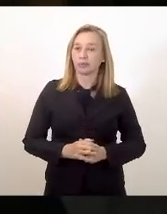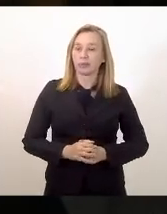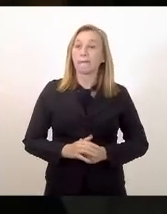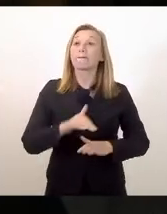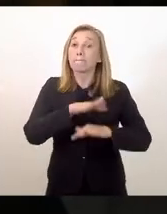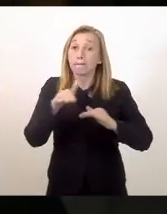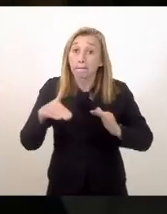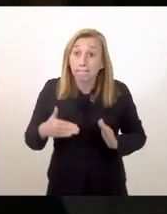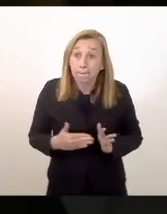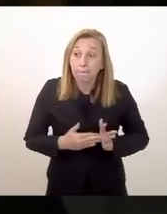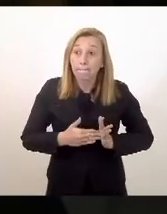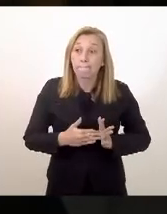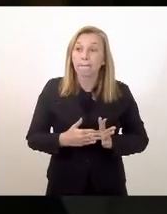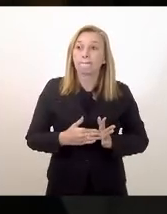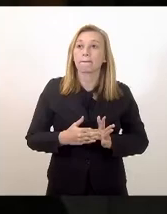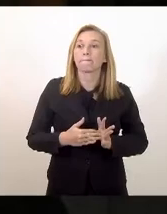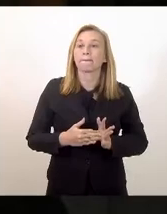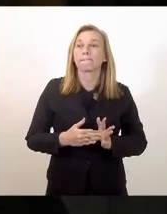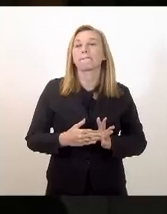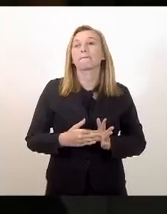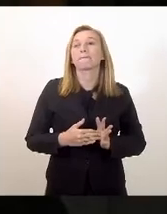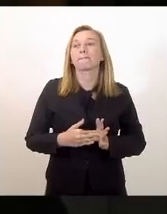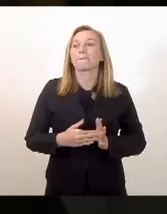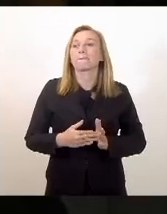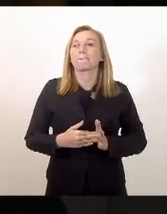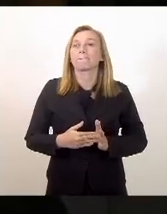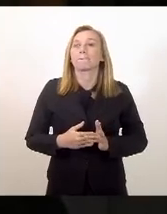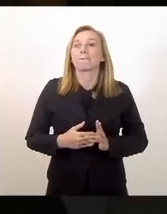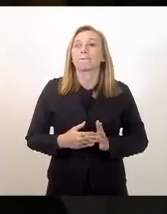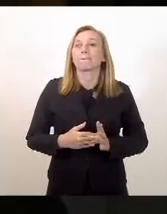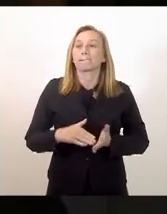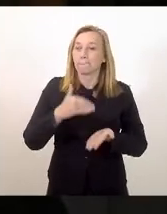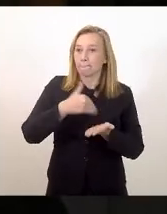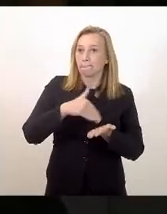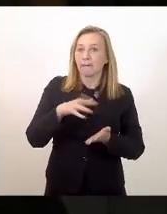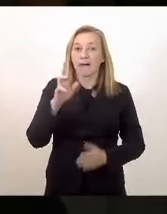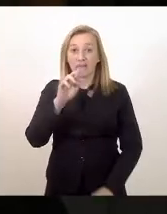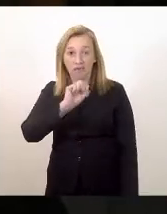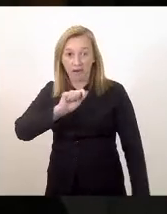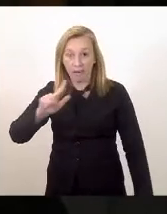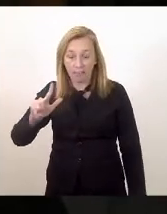todos aqueles e aquelas na figura do secretário Rafael Costa, que idealizaram